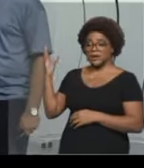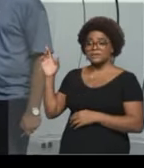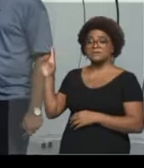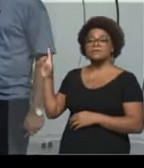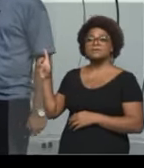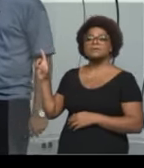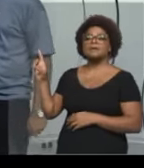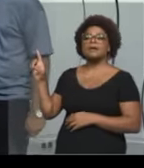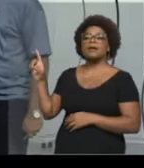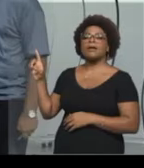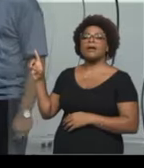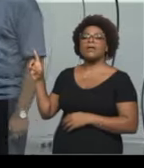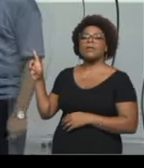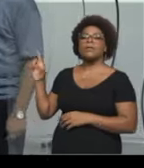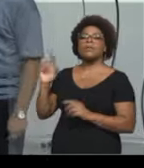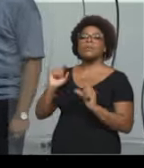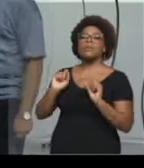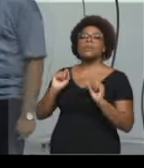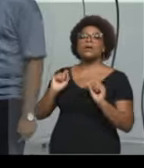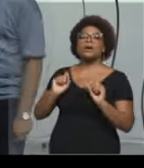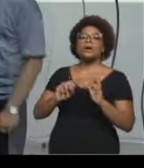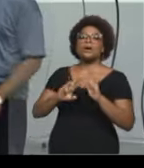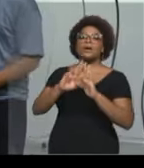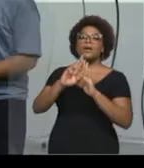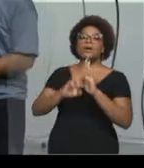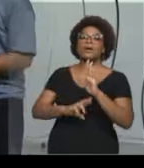de 3 composta.